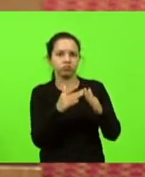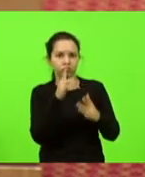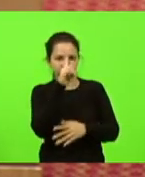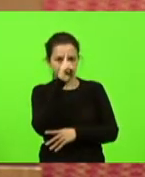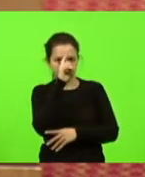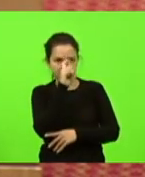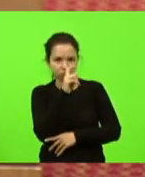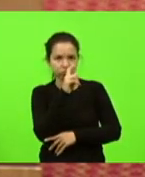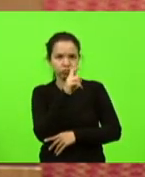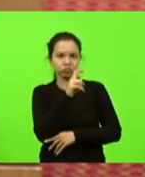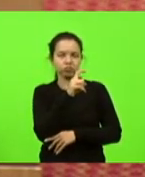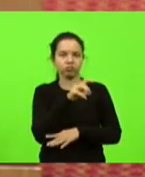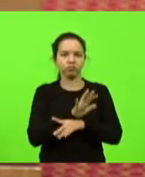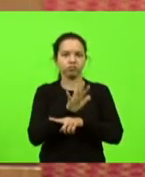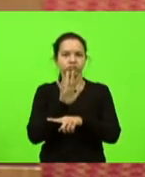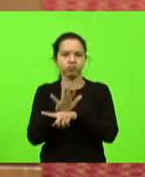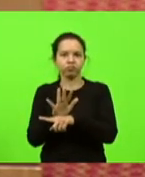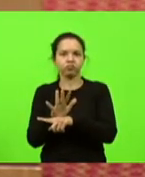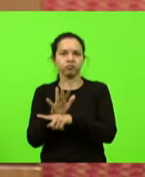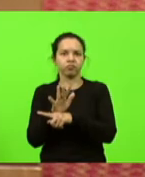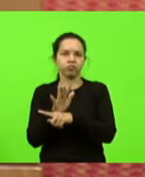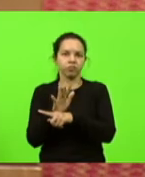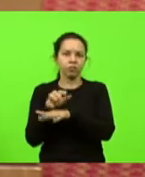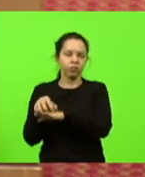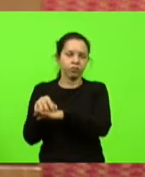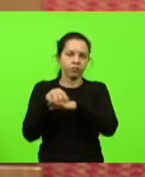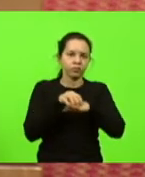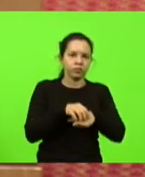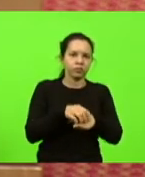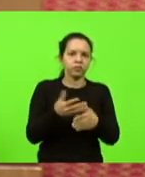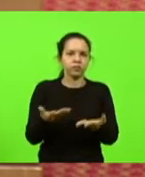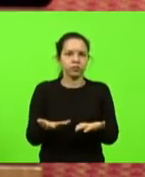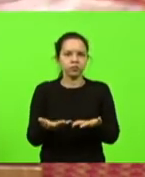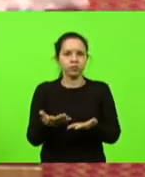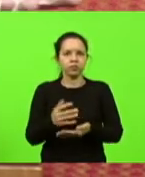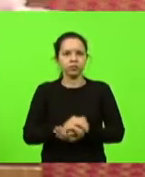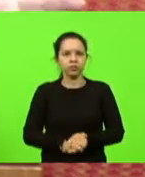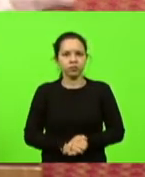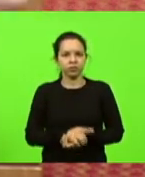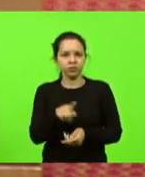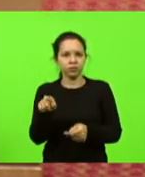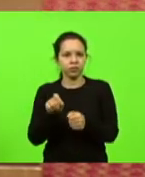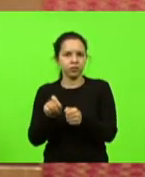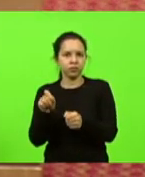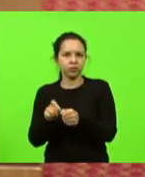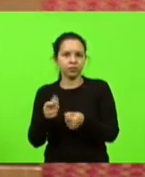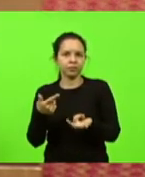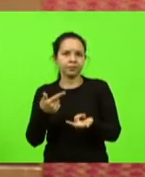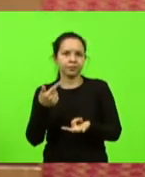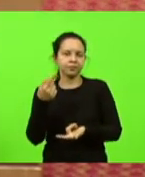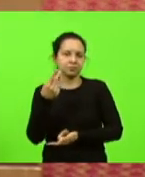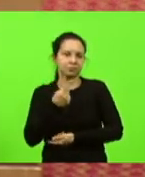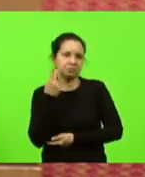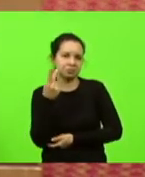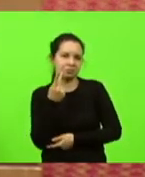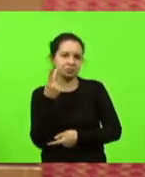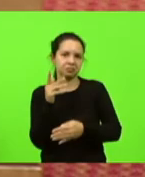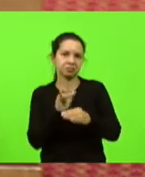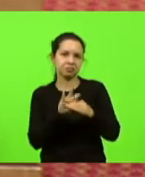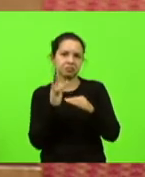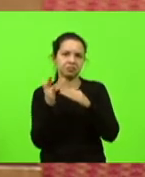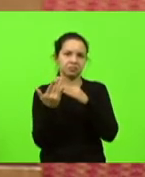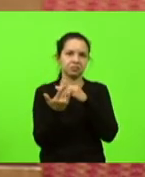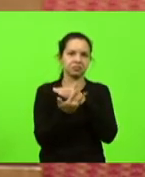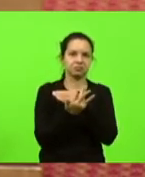outro, levar no outro médico. E aí fazem uma política de rede social,